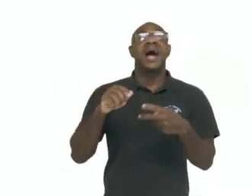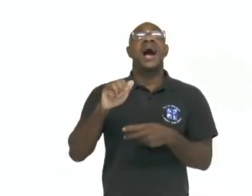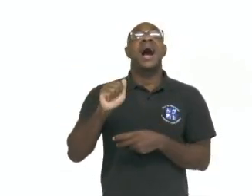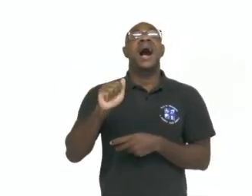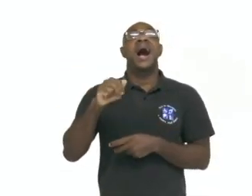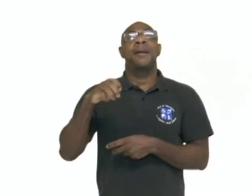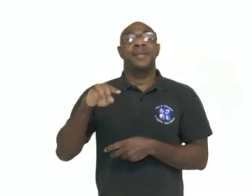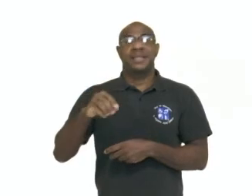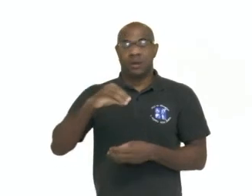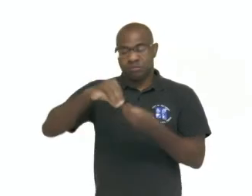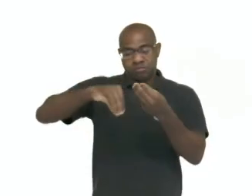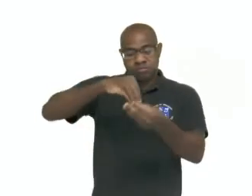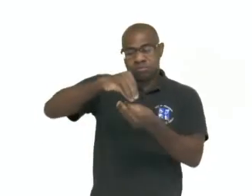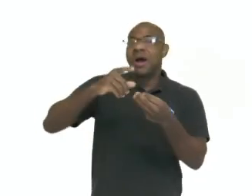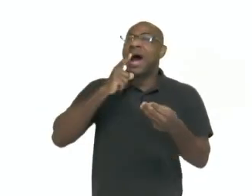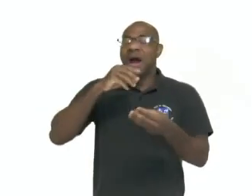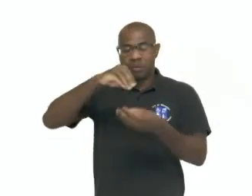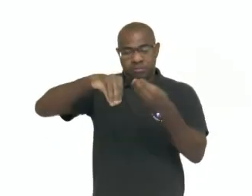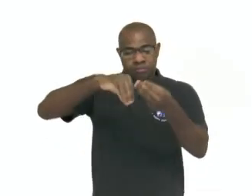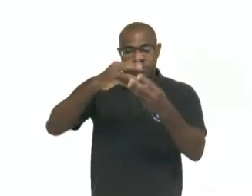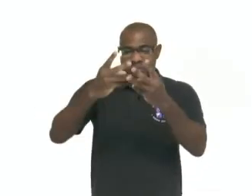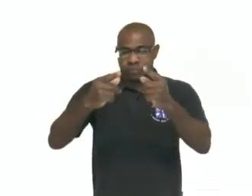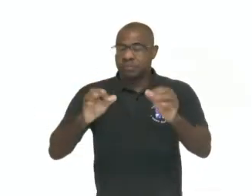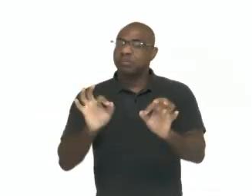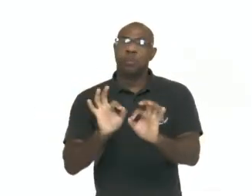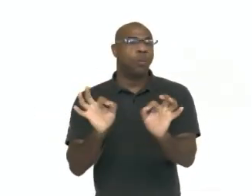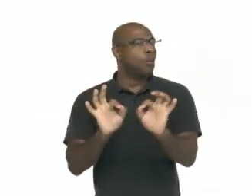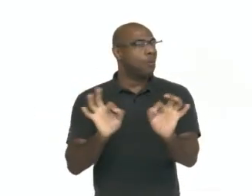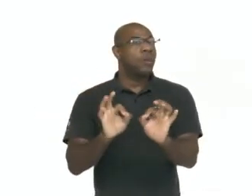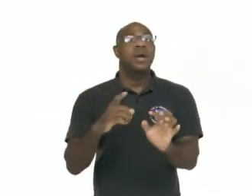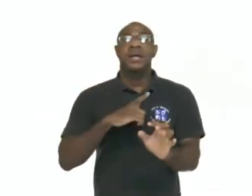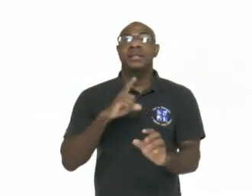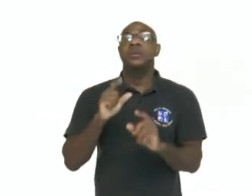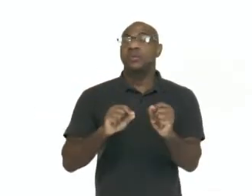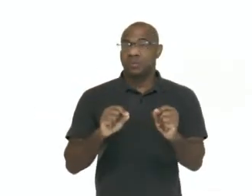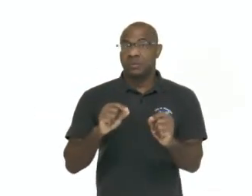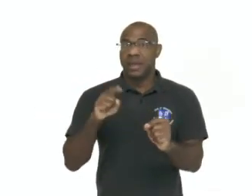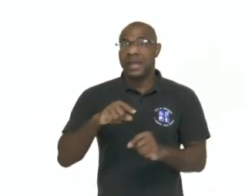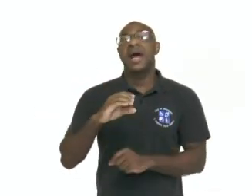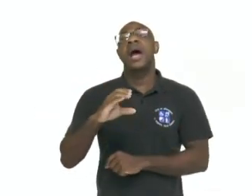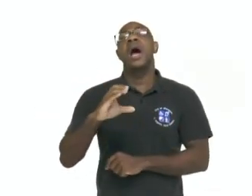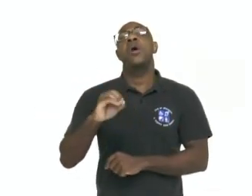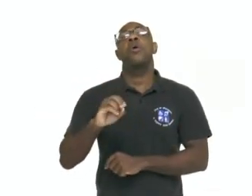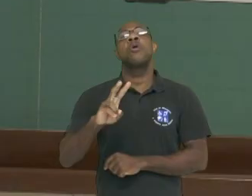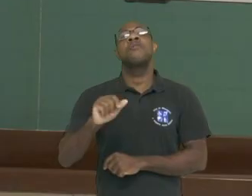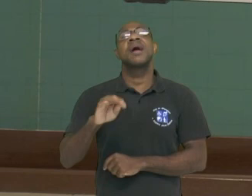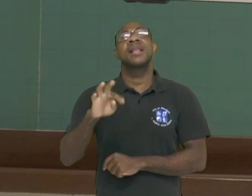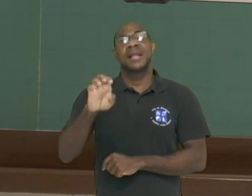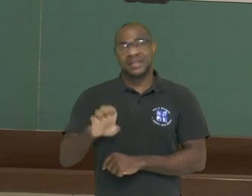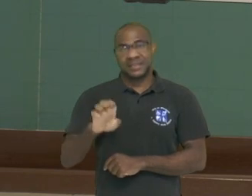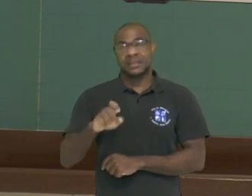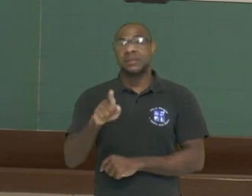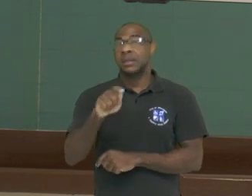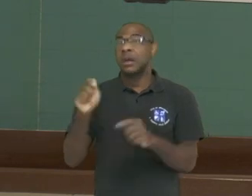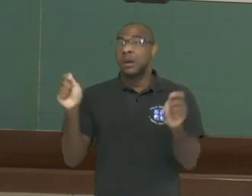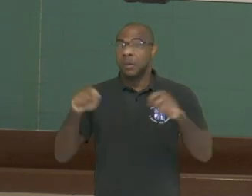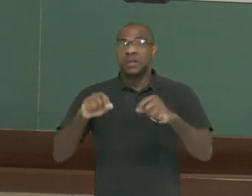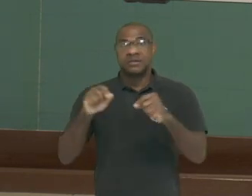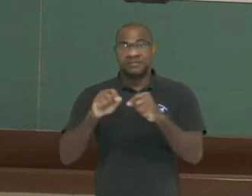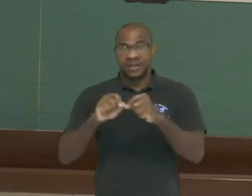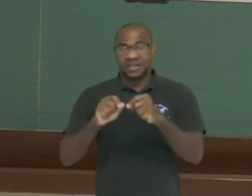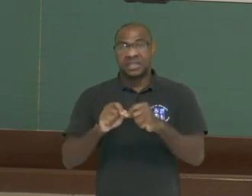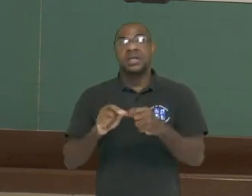reage com a água nem com ácidos ou com bases e apresenta um caráter covalente. Para que você possa fazer a classificação